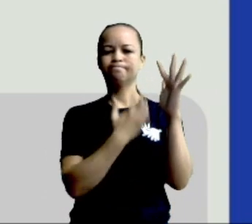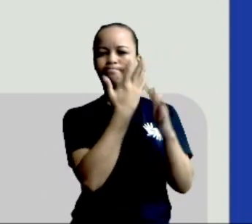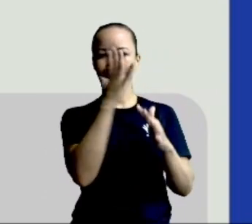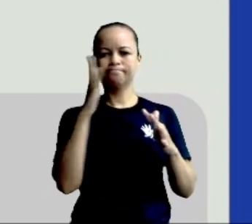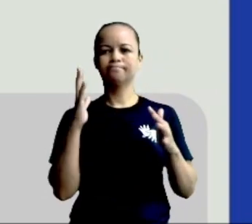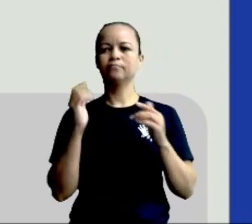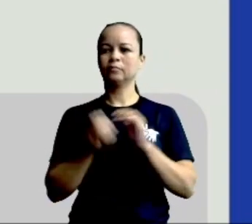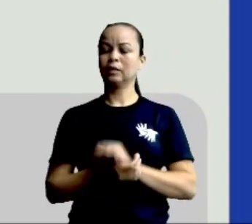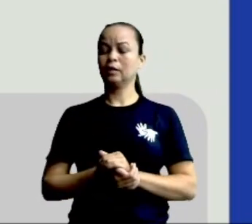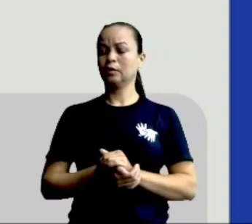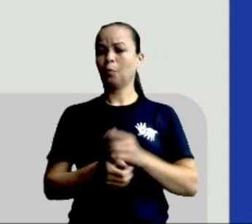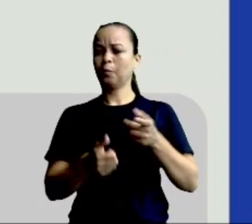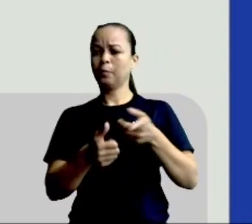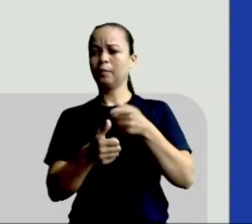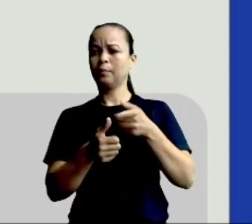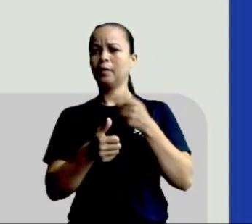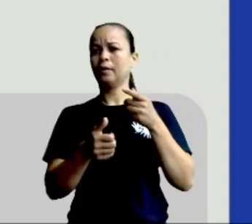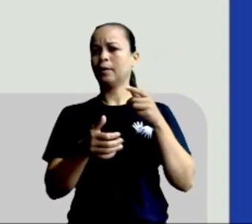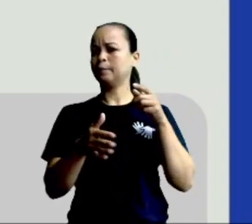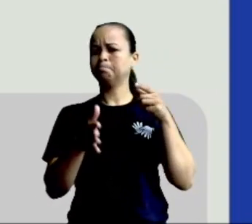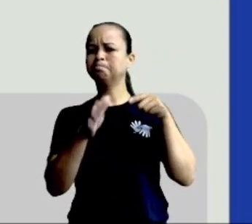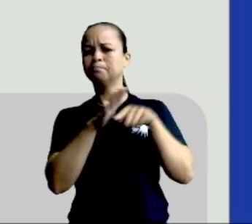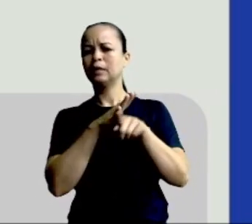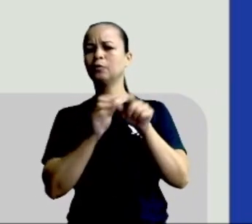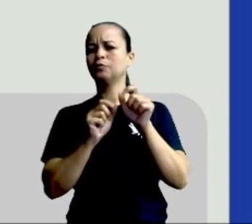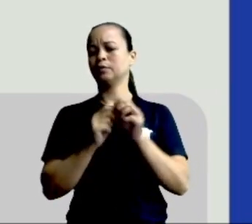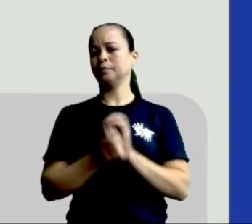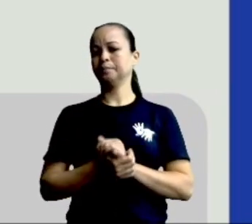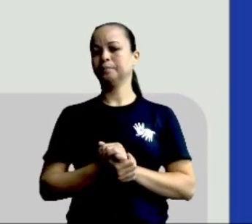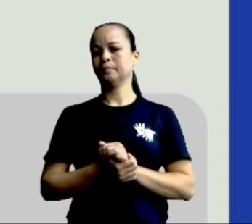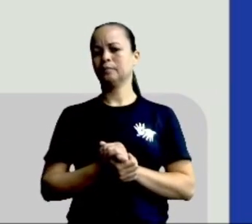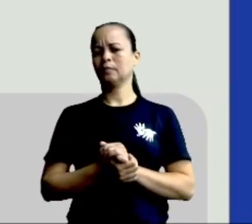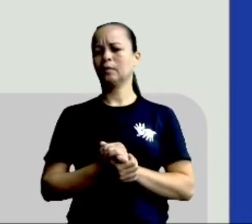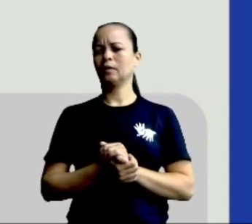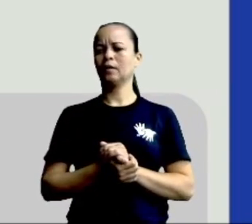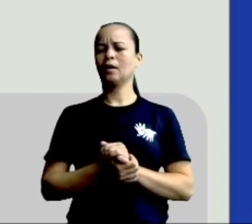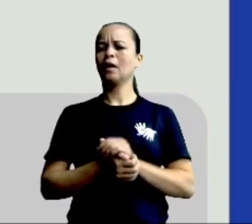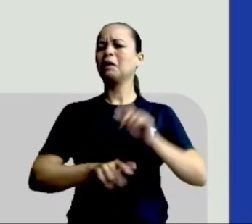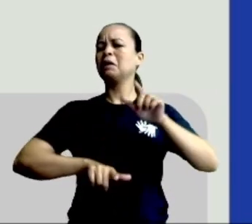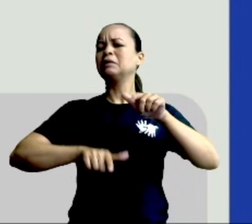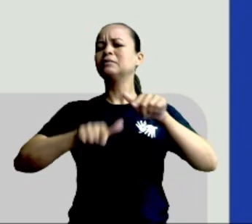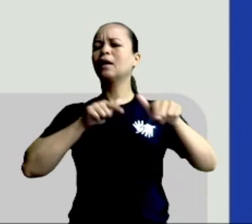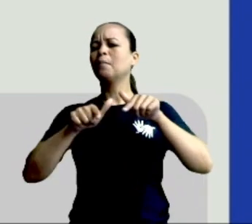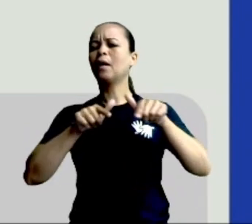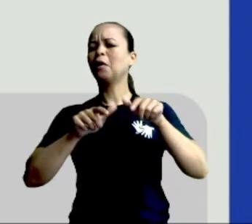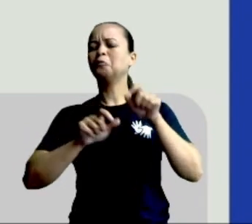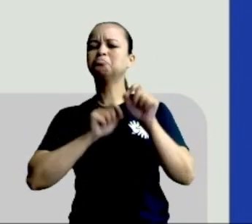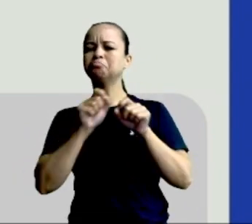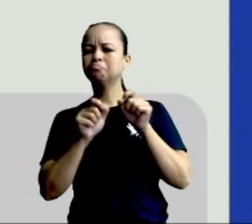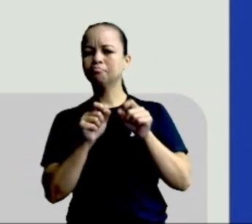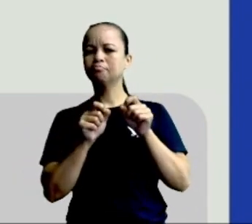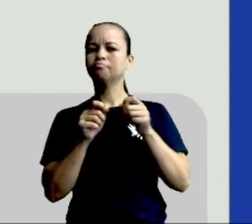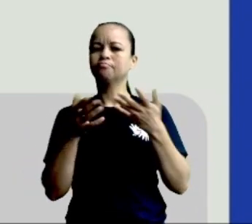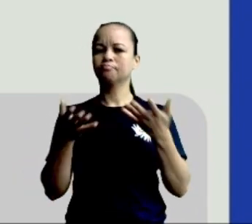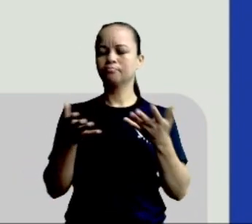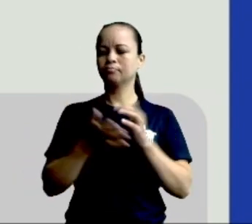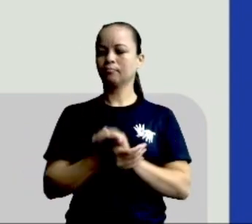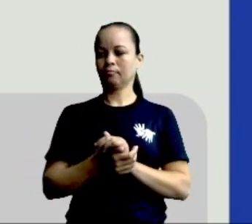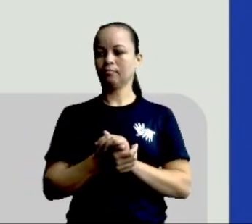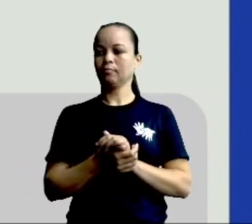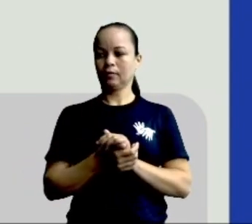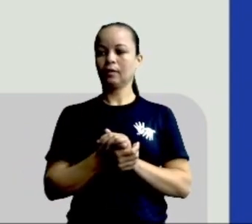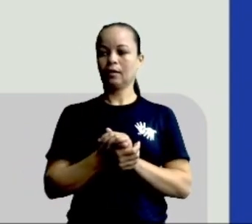Então, primeira pergunta. O que é trabalho? Gente, trabalho é uma unidade da